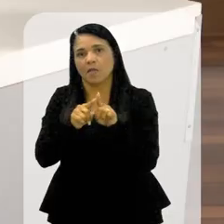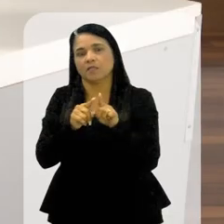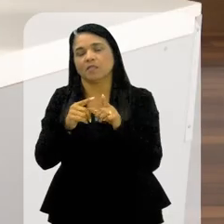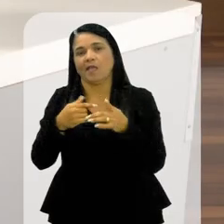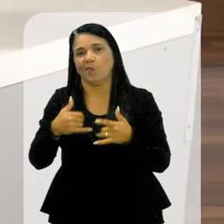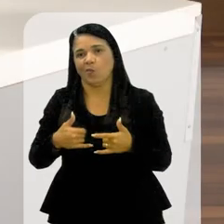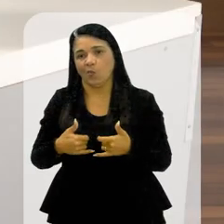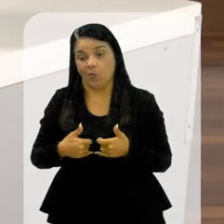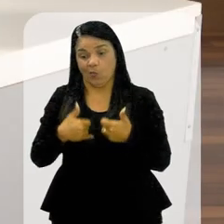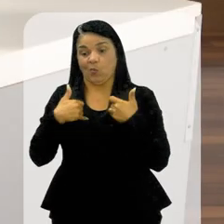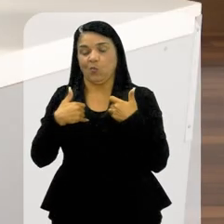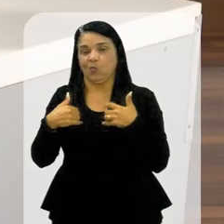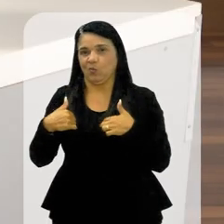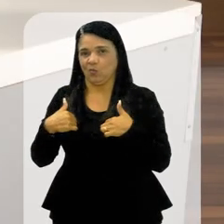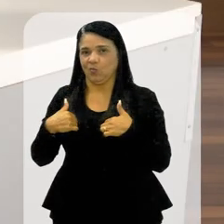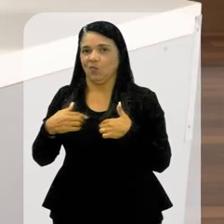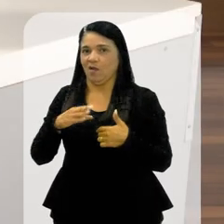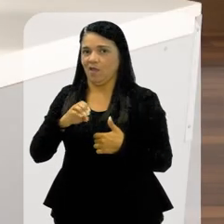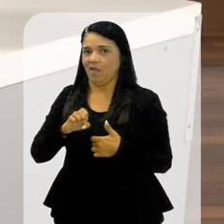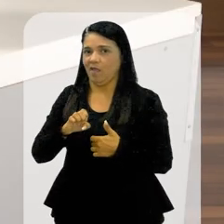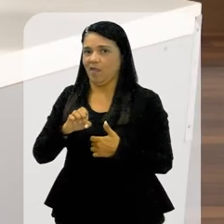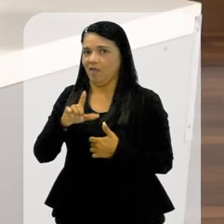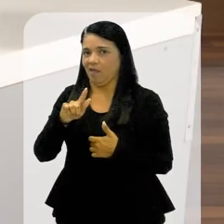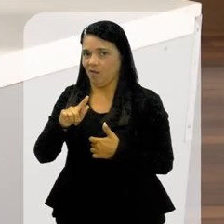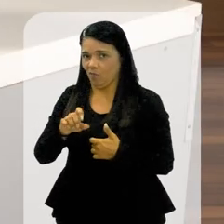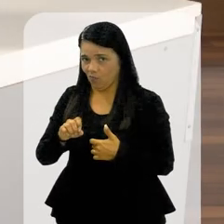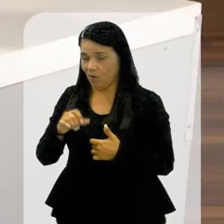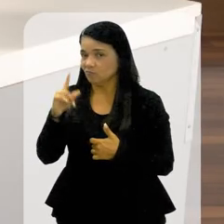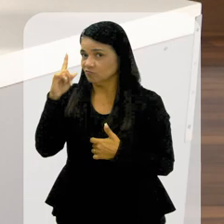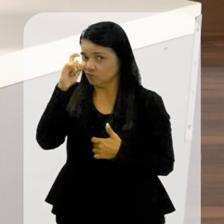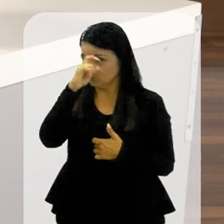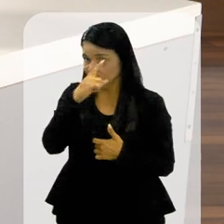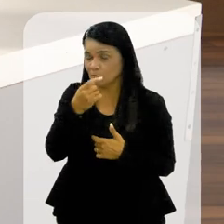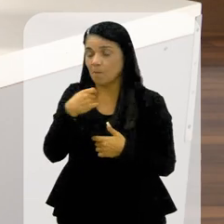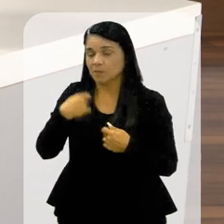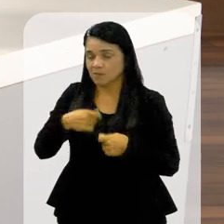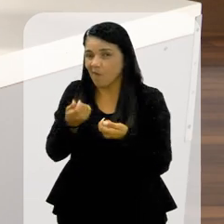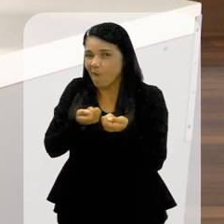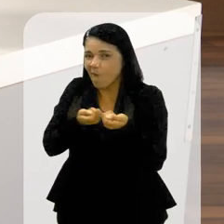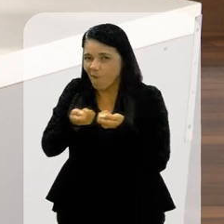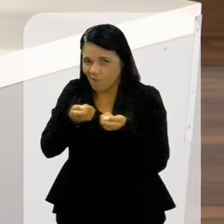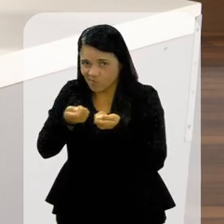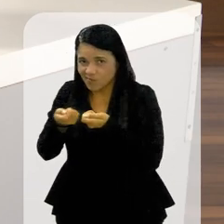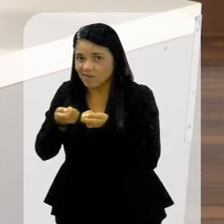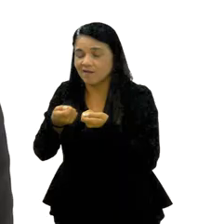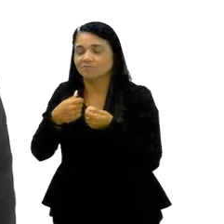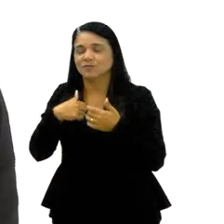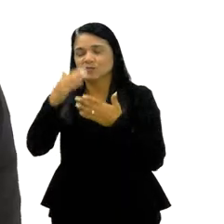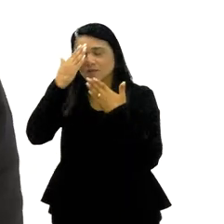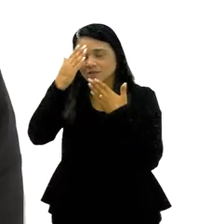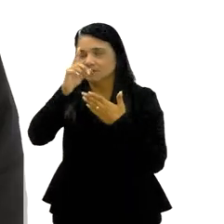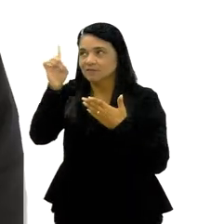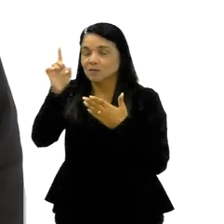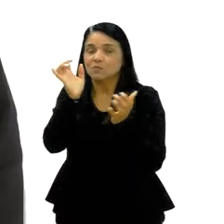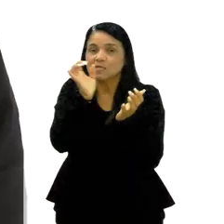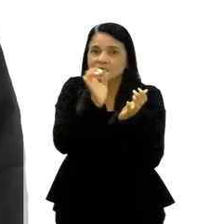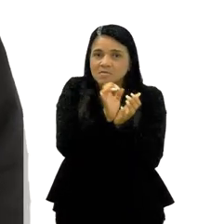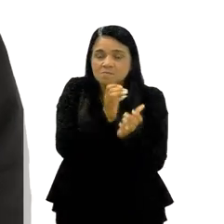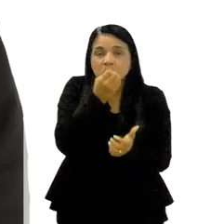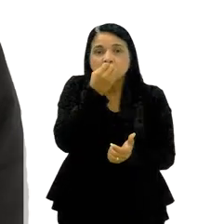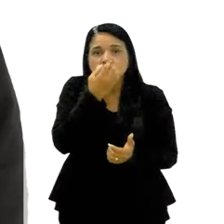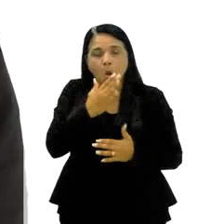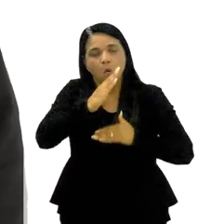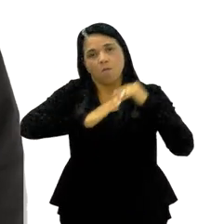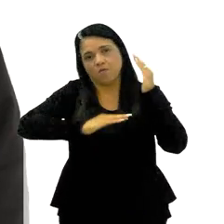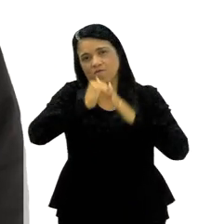o fator ego, né? Ainda tem o fator O ego. fator ego é o mais. É o mais difícil, você tem que controlar tudo isso. Mas eu dou graças a Deus